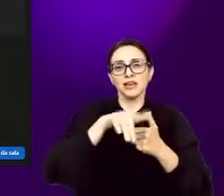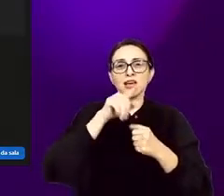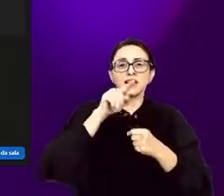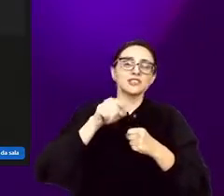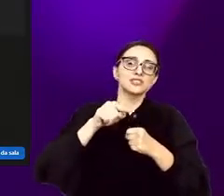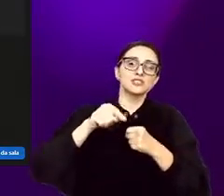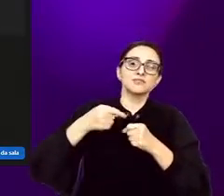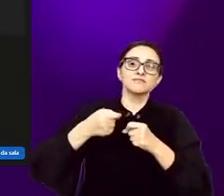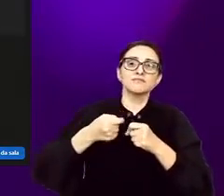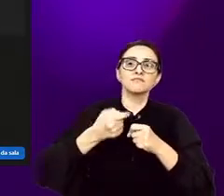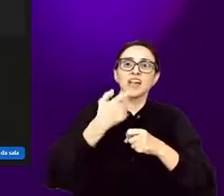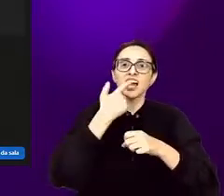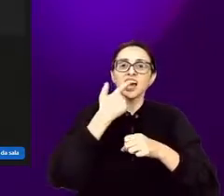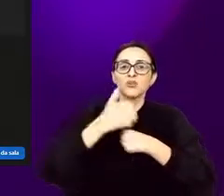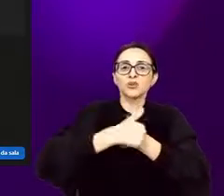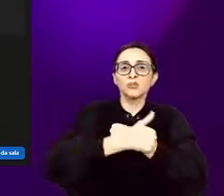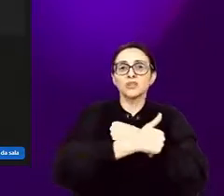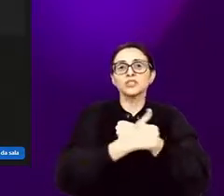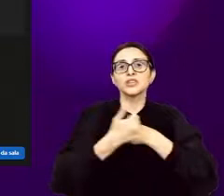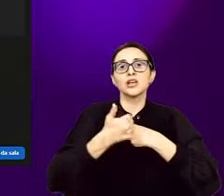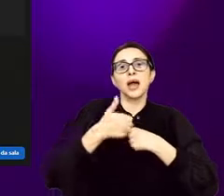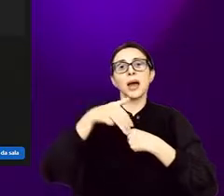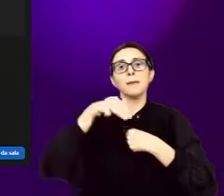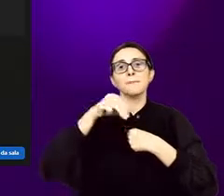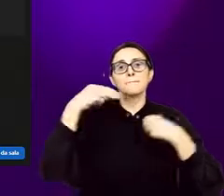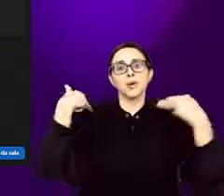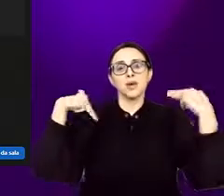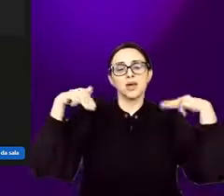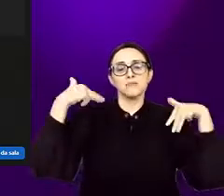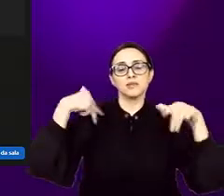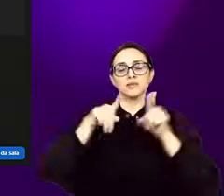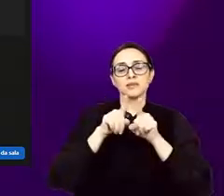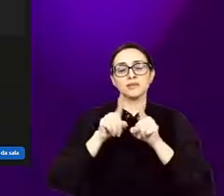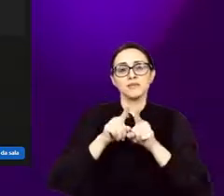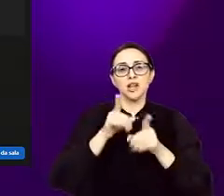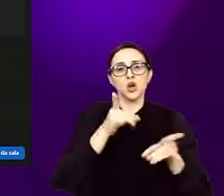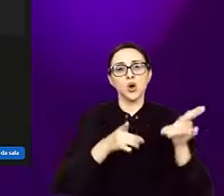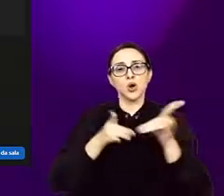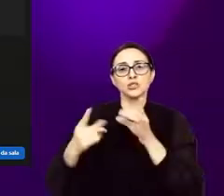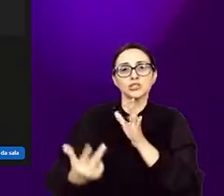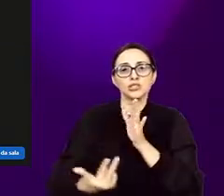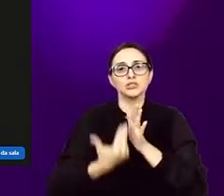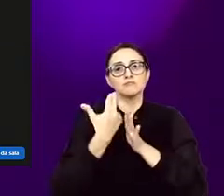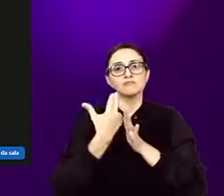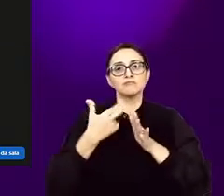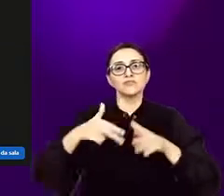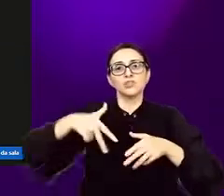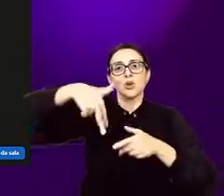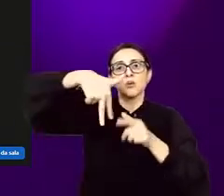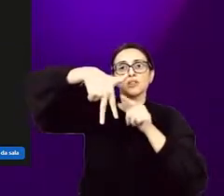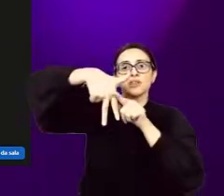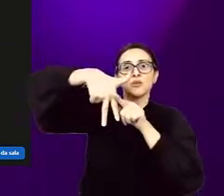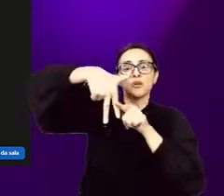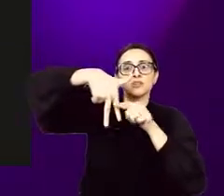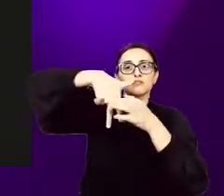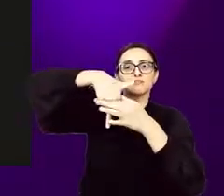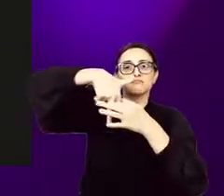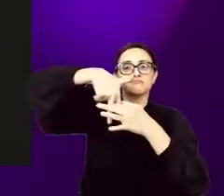Moema, e vai nos falar sobre o passo a passo da cirurgia robótica na artroplastia total do quadril. Doutor Bruno, por